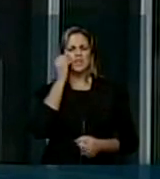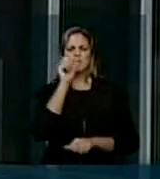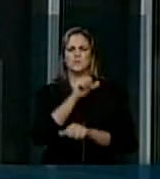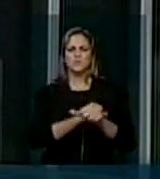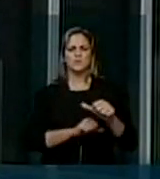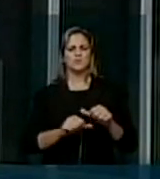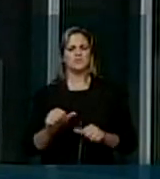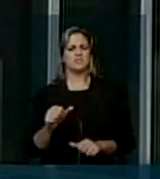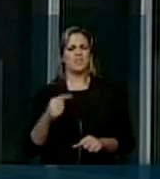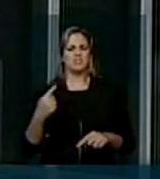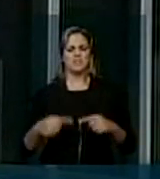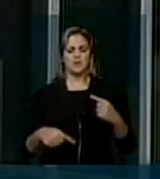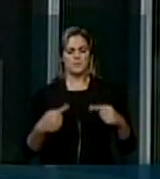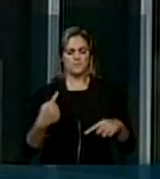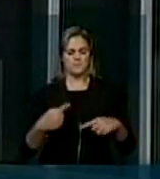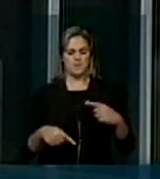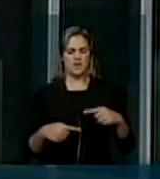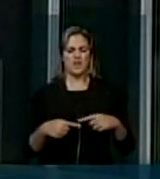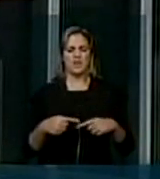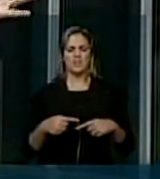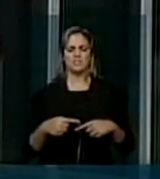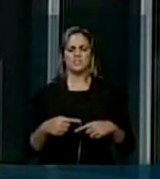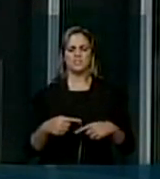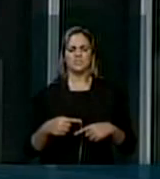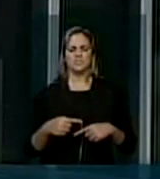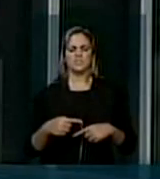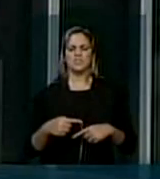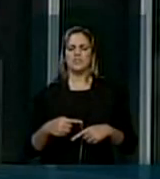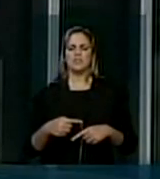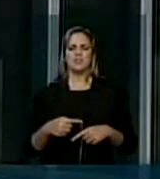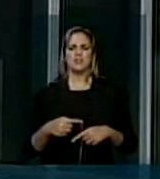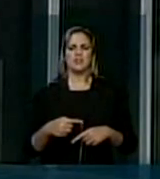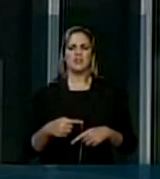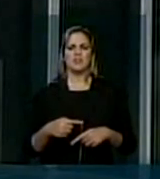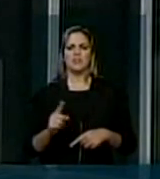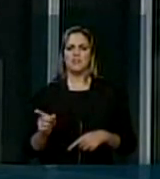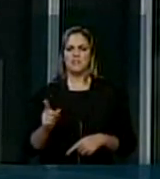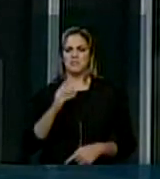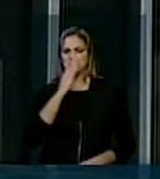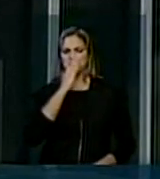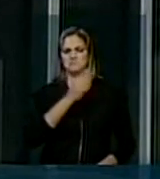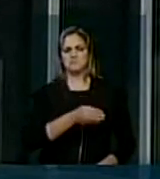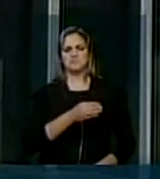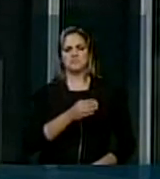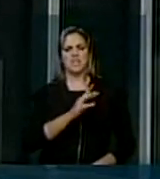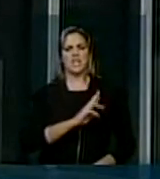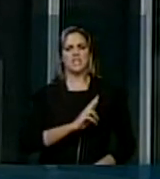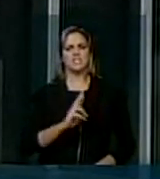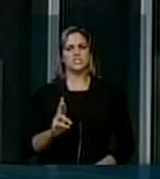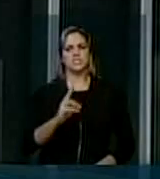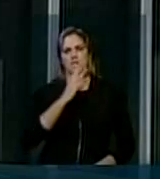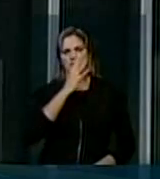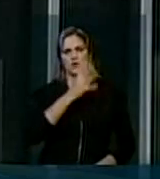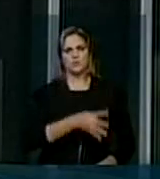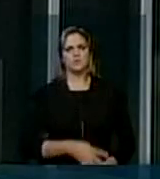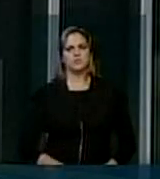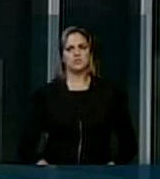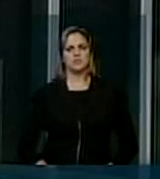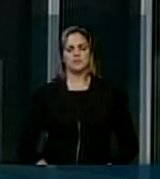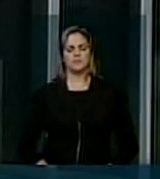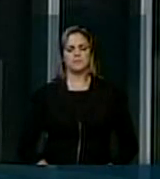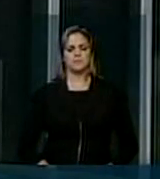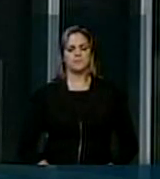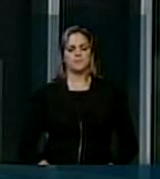para que esse debate fosse reduzido à questão religiosa, é